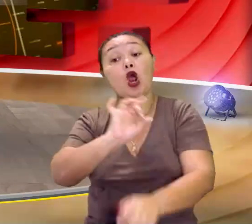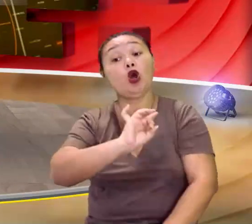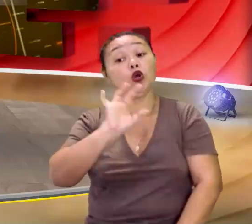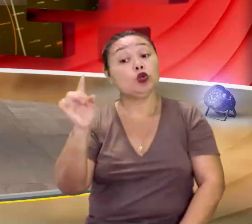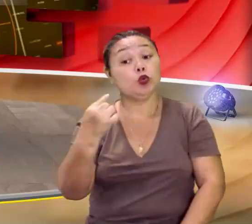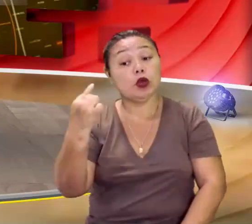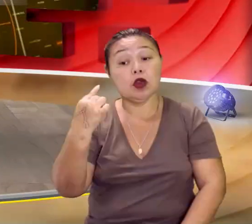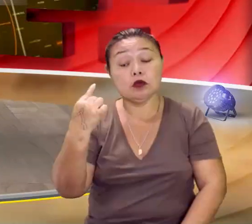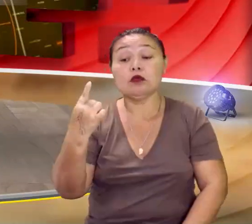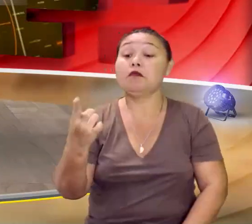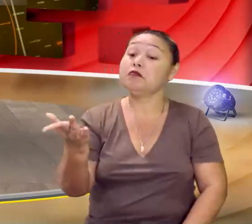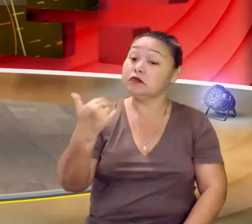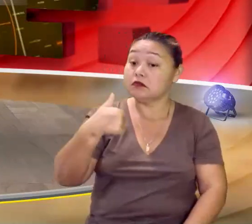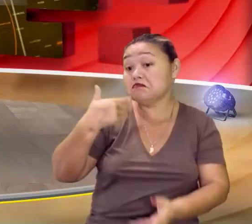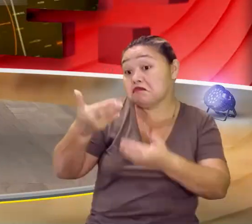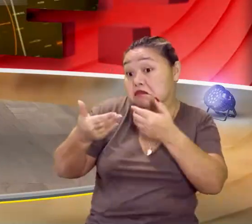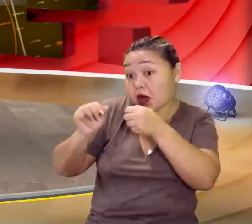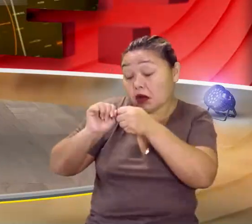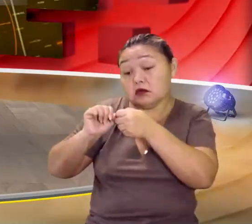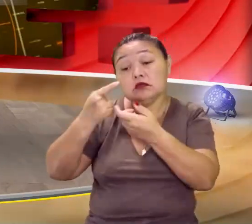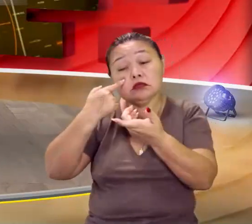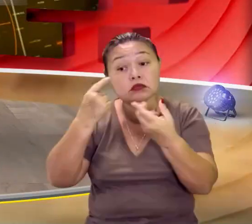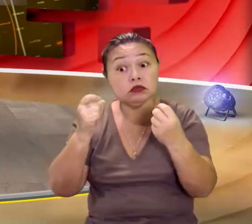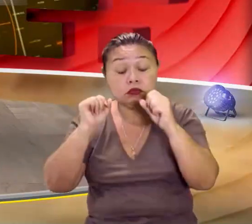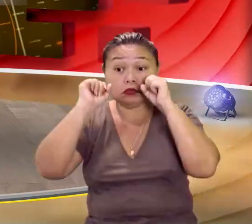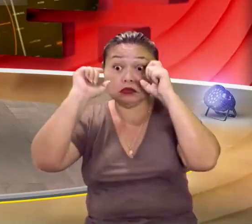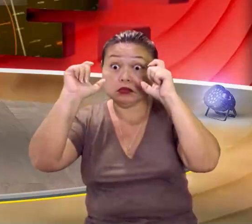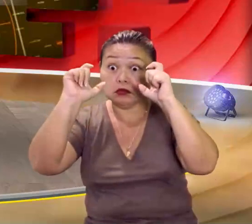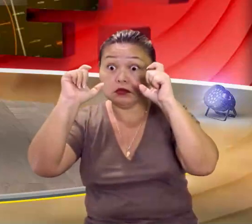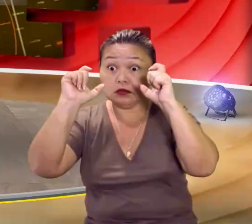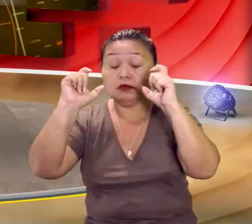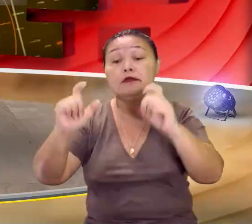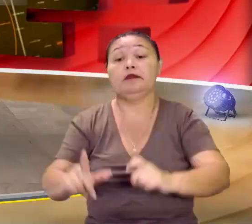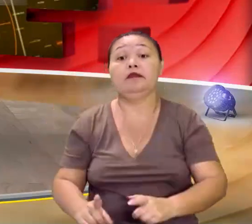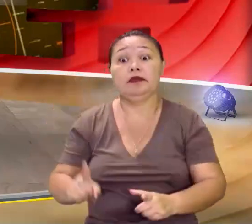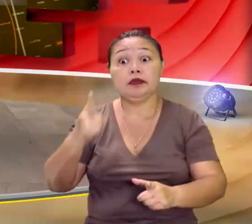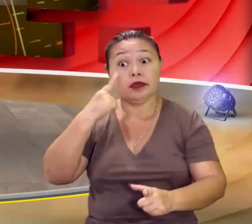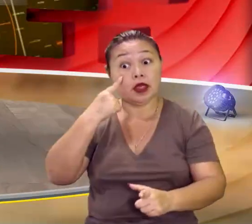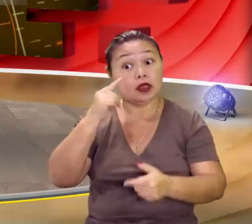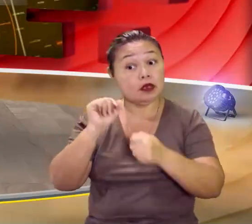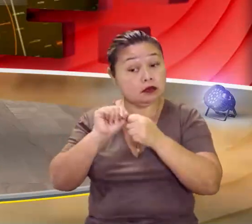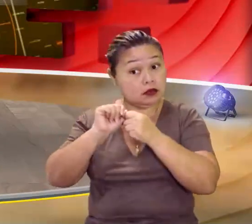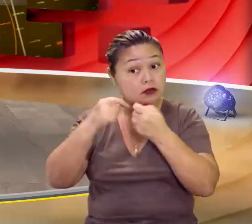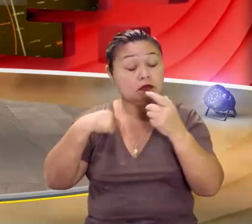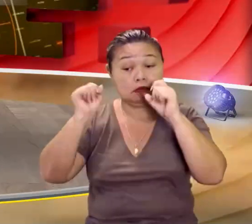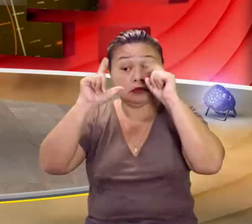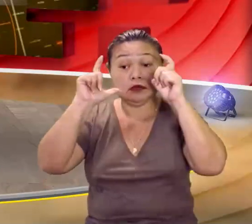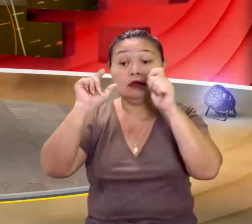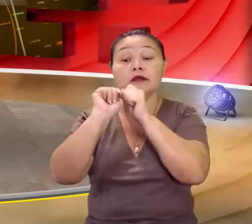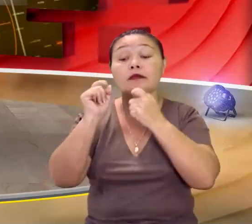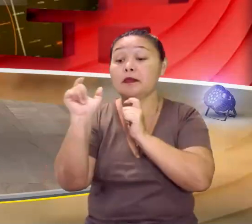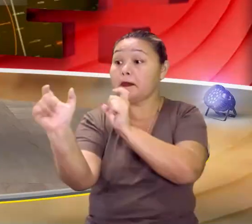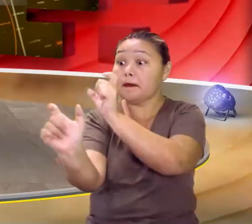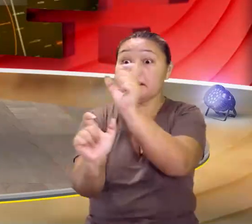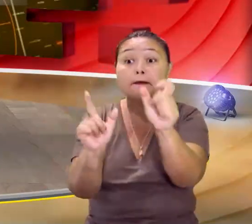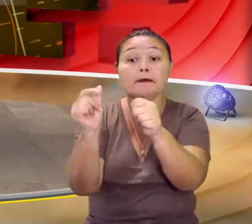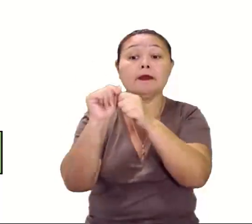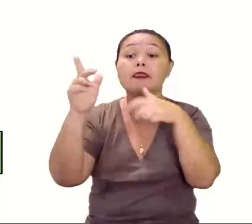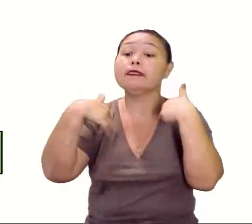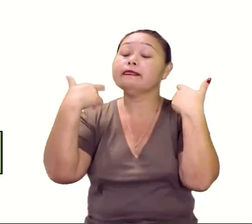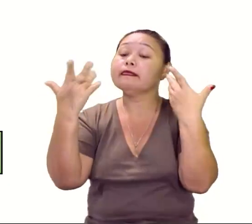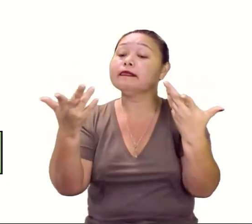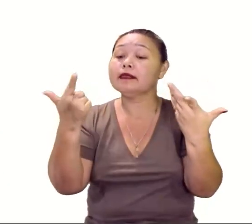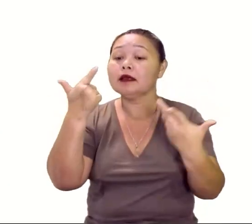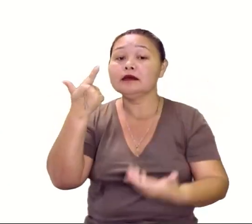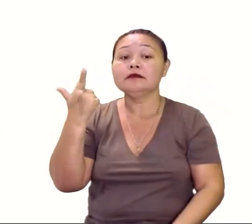somente, pelo menos, né? Então vocês vão se ligando aí. Pesado, tá certo? Pega mesmo, o negócio pega. Vamos lá, então a gente tem mais exemplo para vocês.